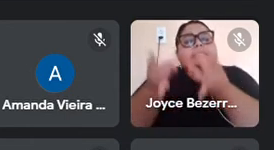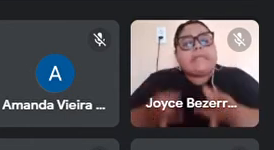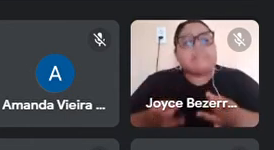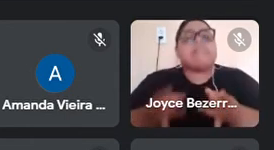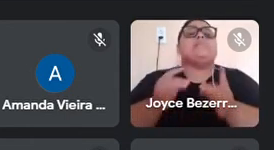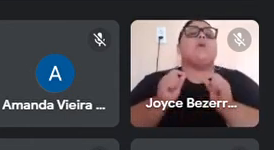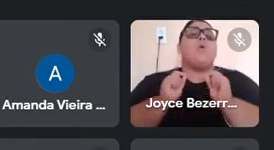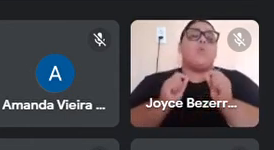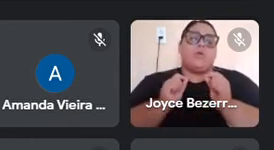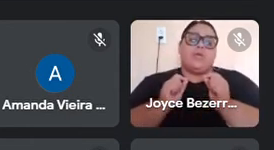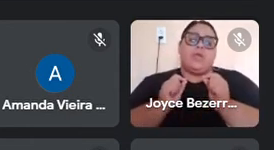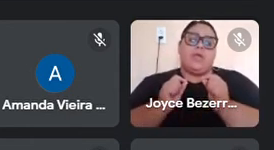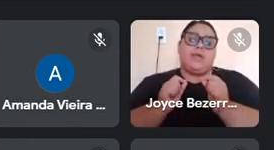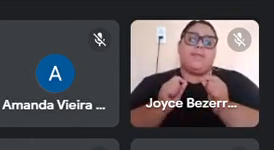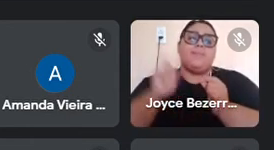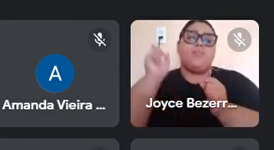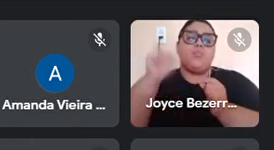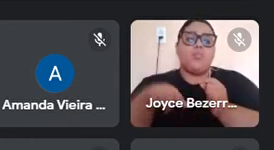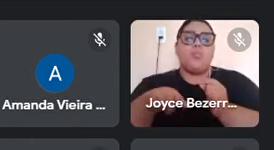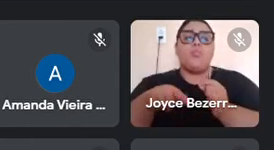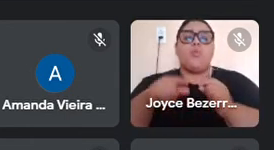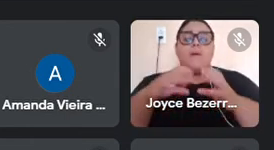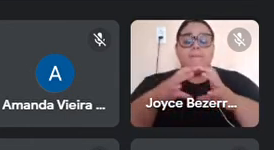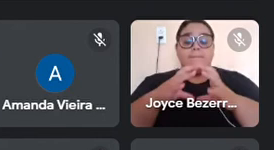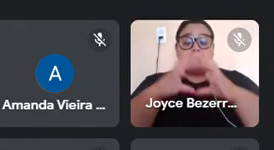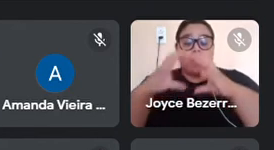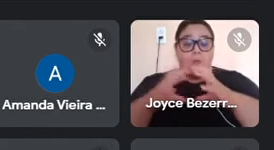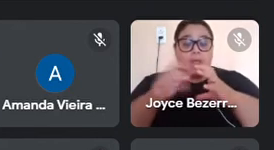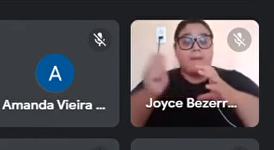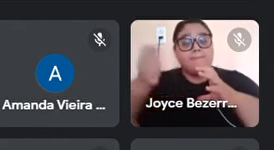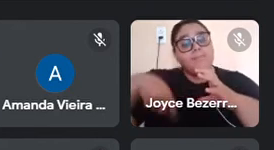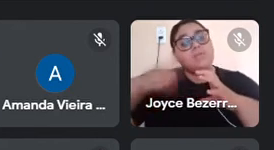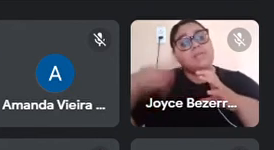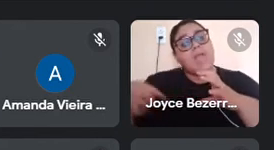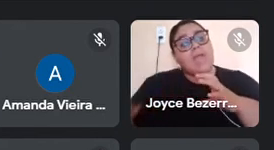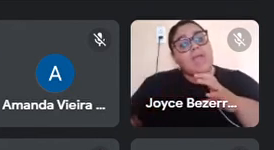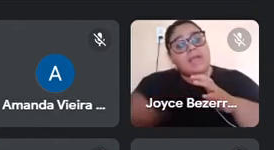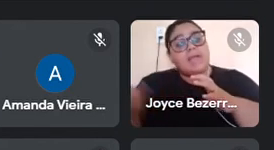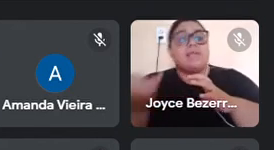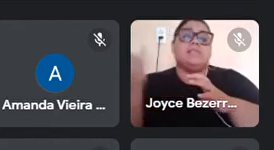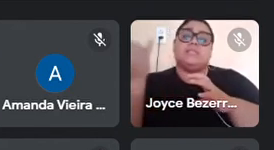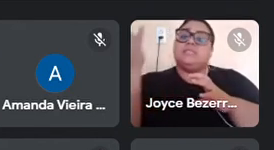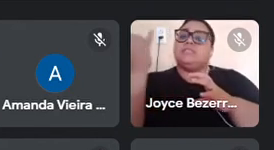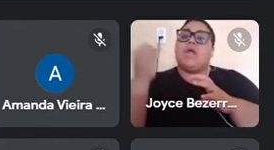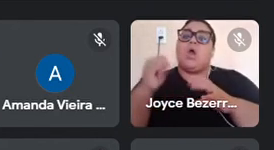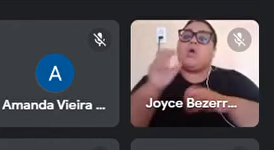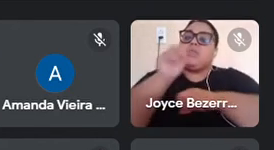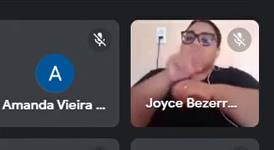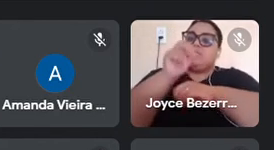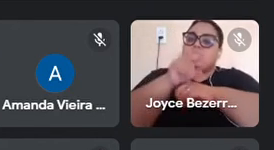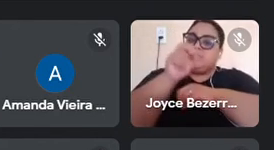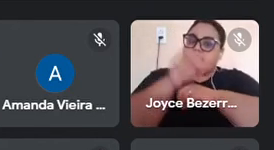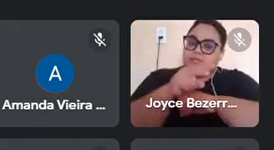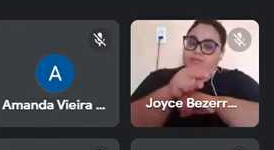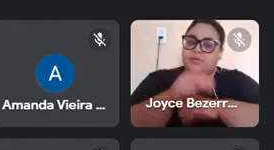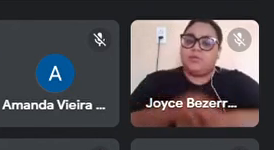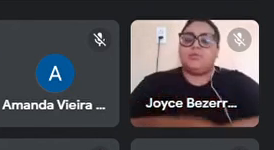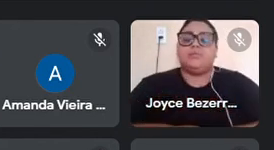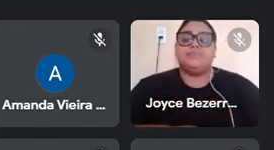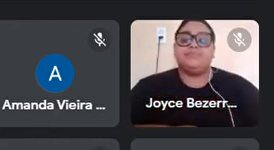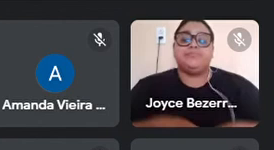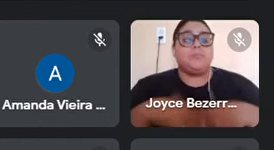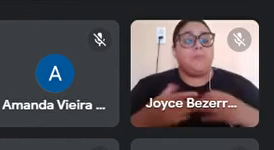uma molécula, uma proteína que é essencial na virulência desses vírus desse gênero, certo? E